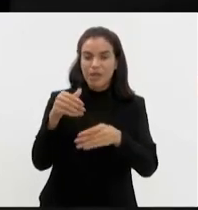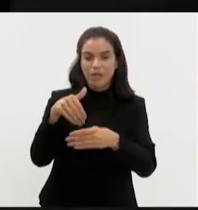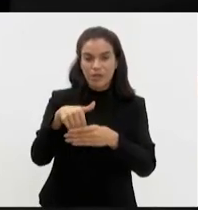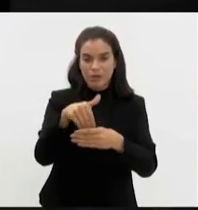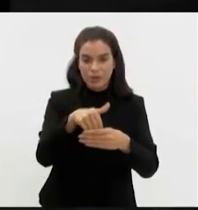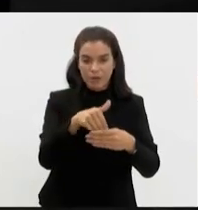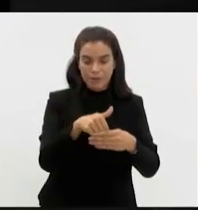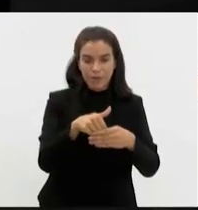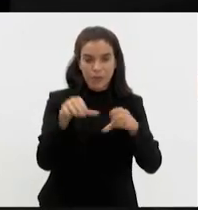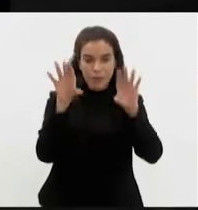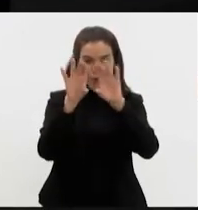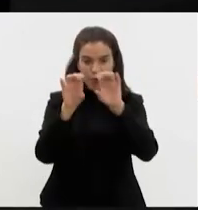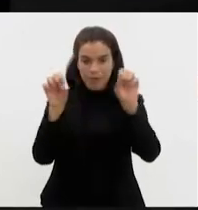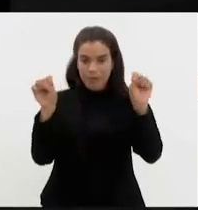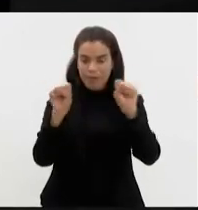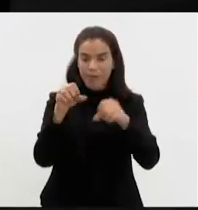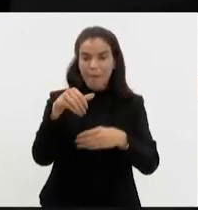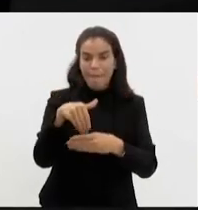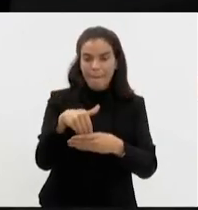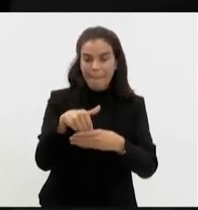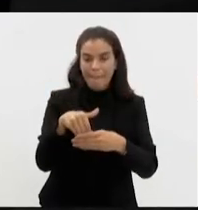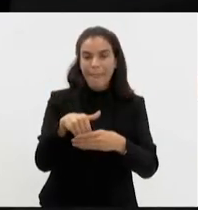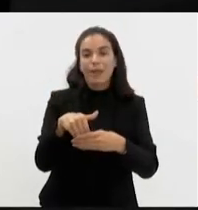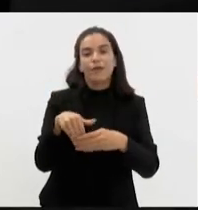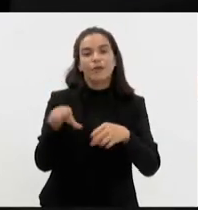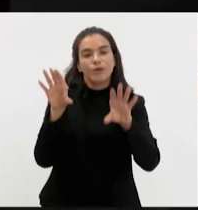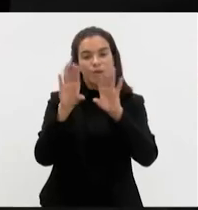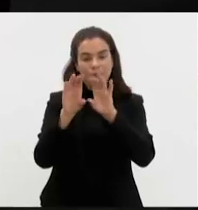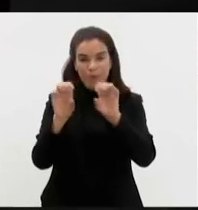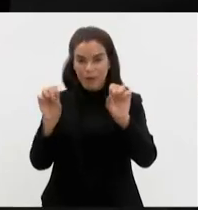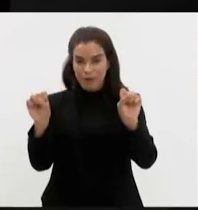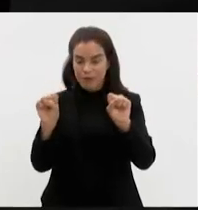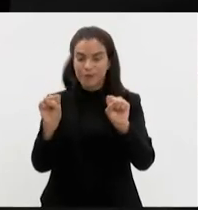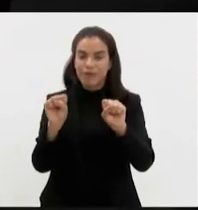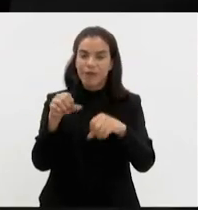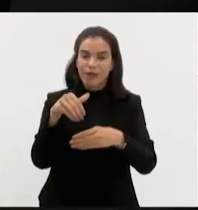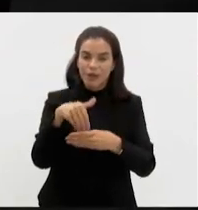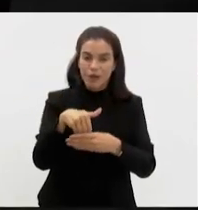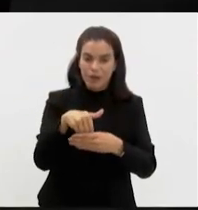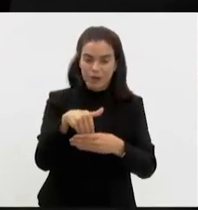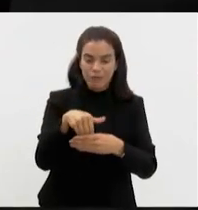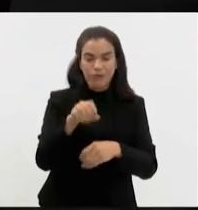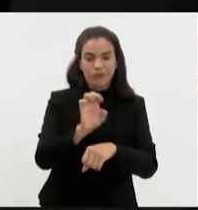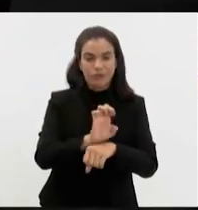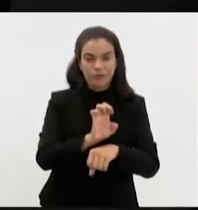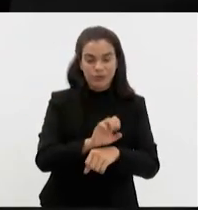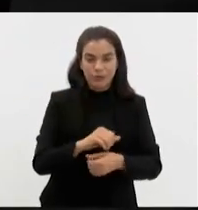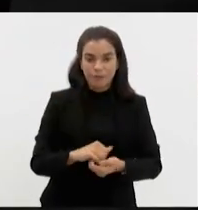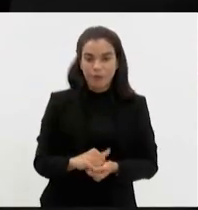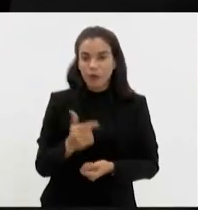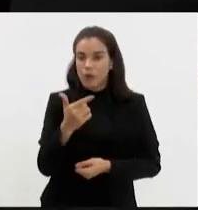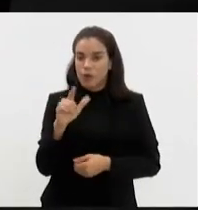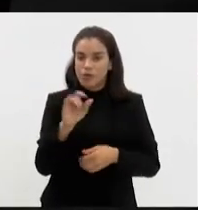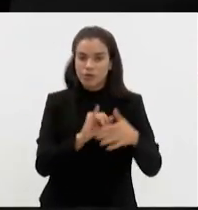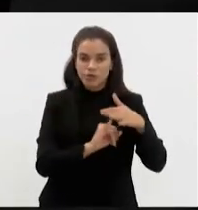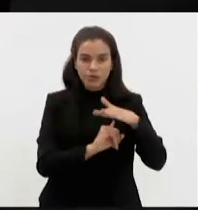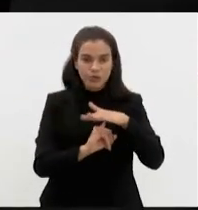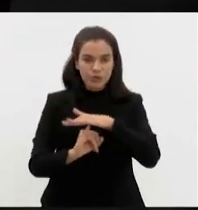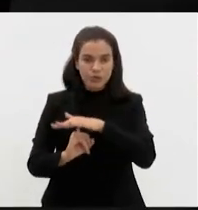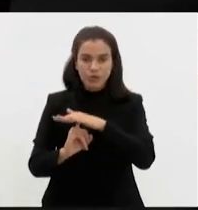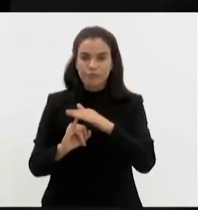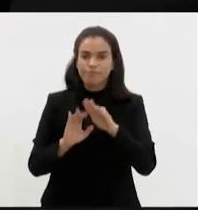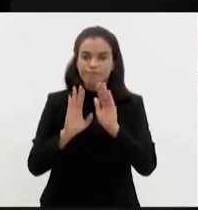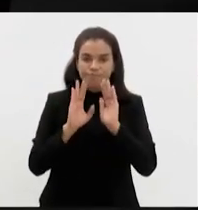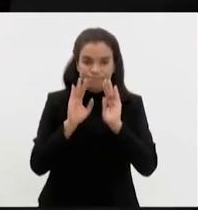do Tribunal Superior Eleitoral e do Tribunal Regional Eleitoral do Rio de Janeiro e outras grandes instituições destinadas